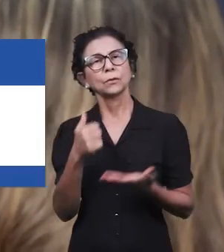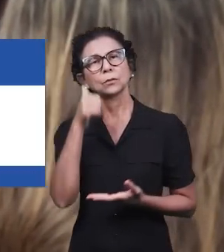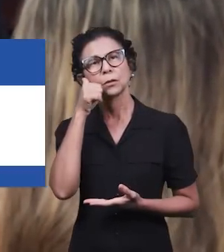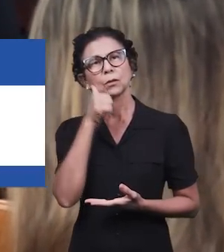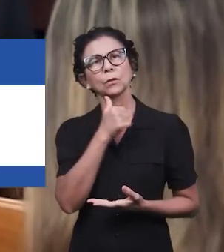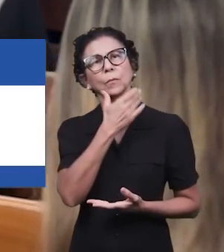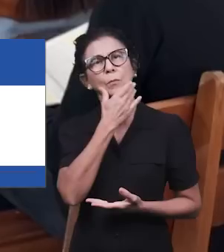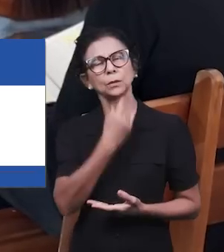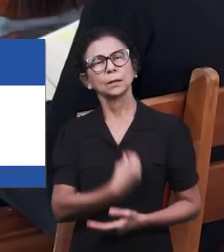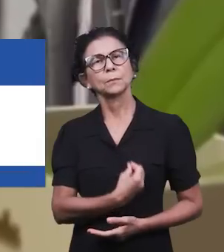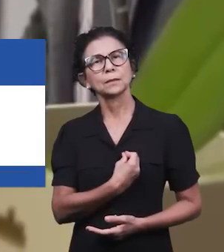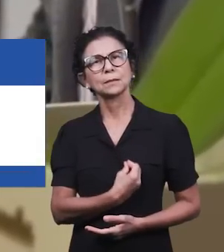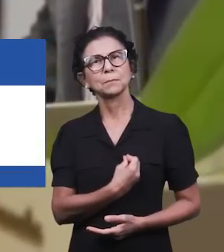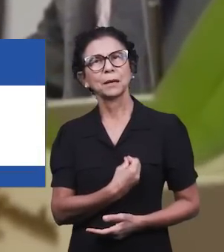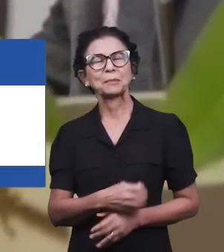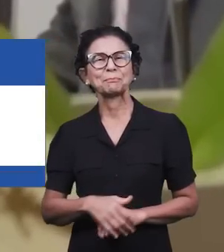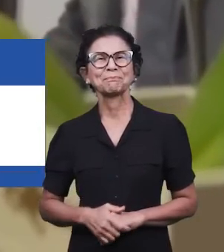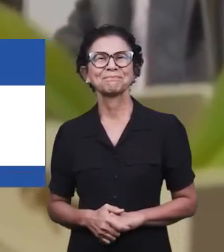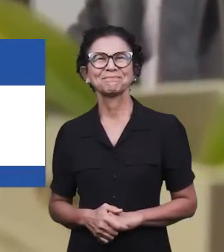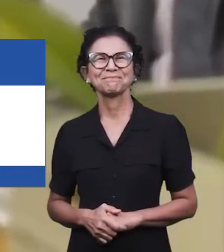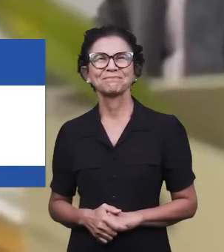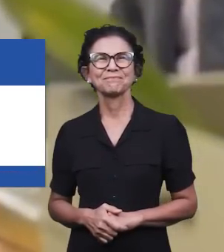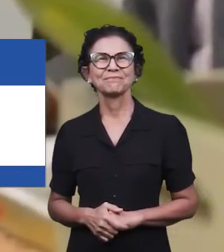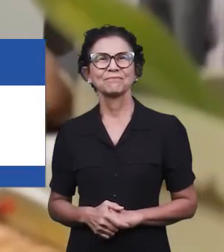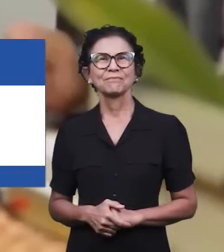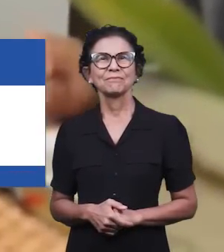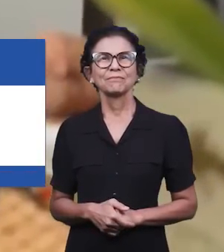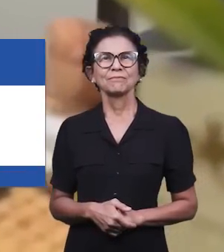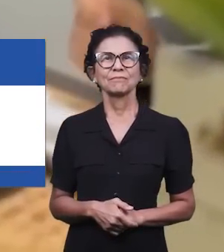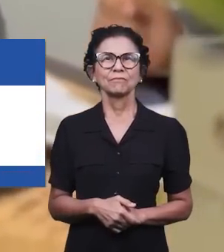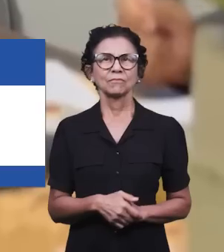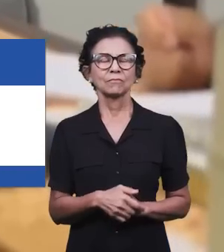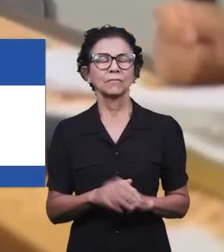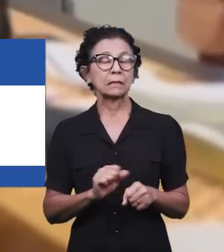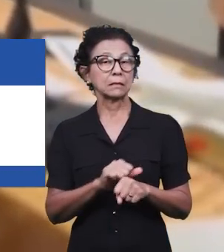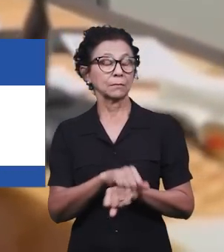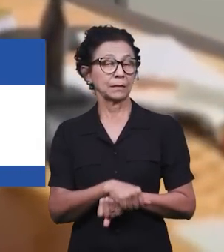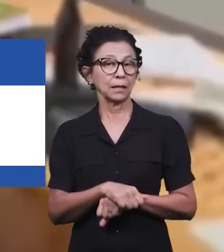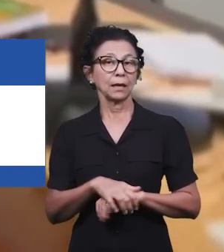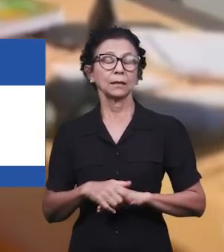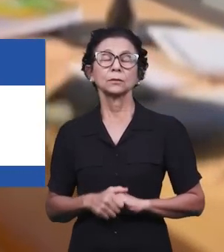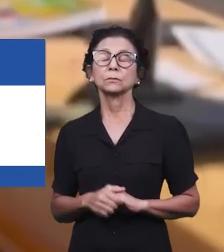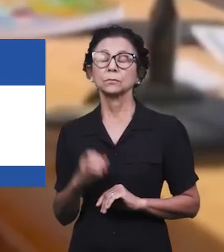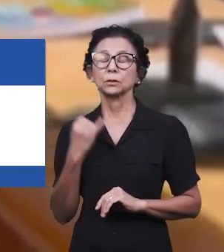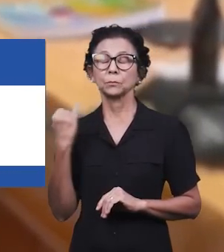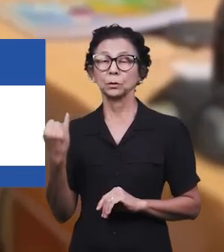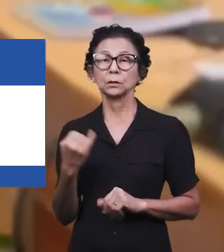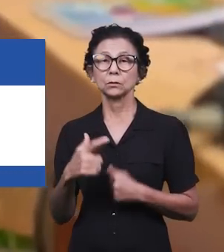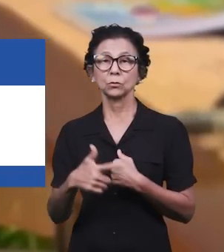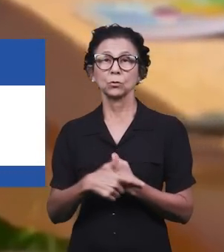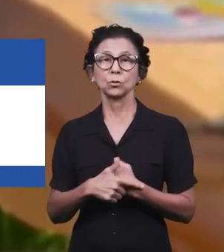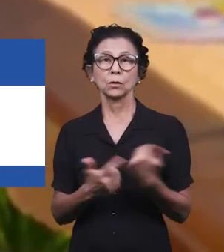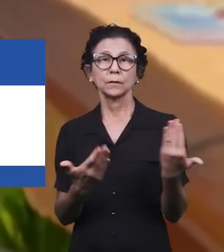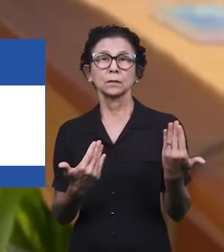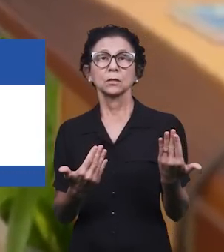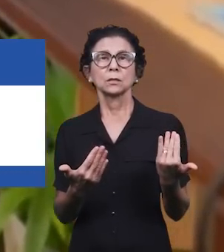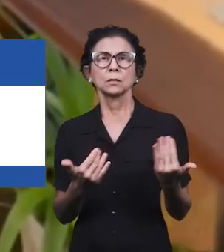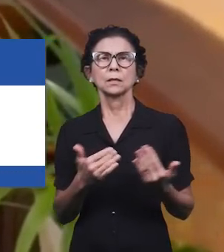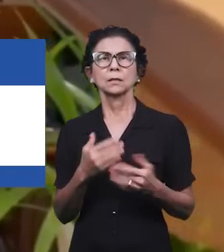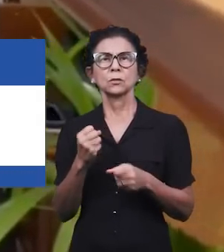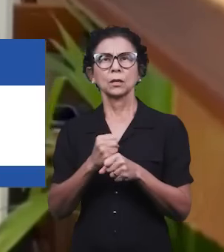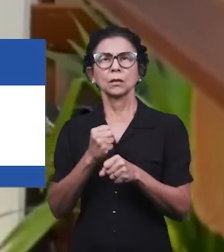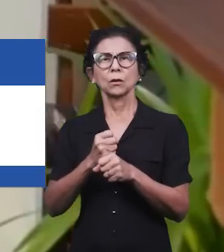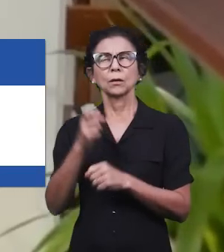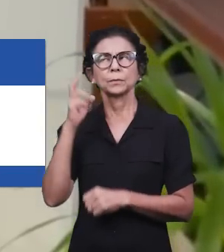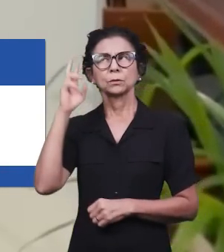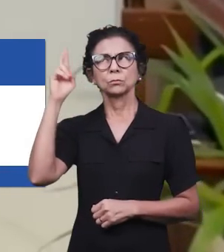estarem conosco participando. As aulas do seminário são uma oportunidade para que a juventude compreenda seu papel na obra, receba o suporte necessário